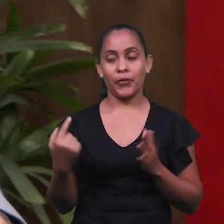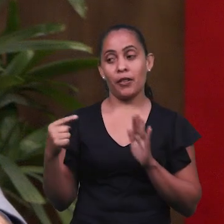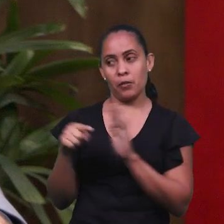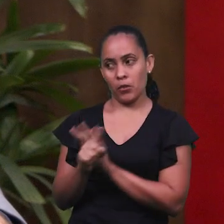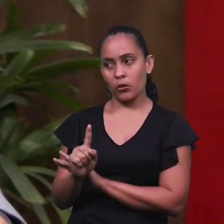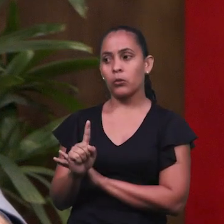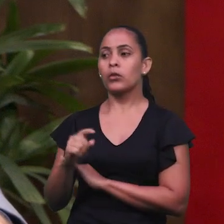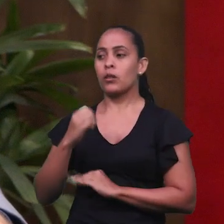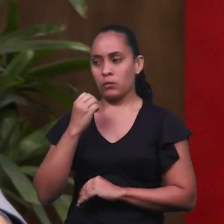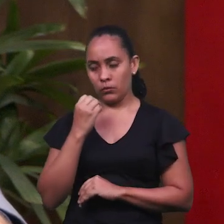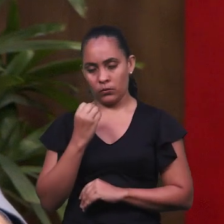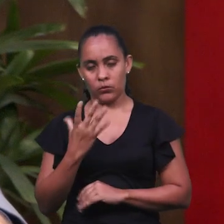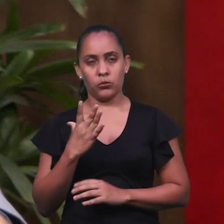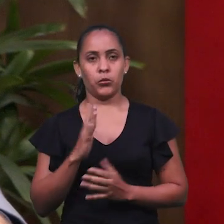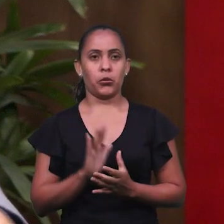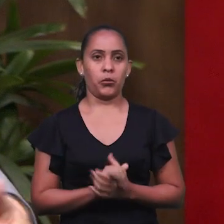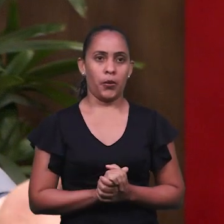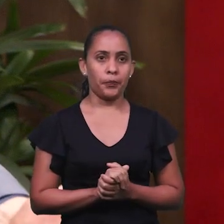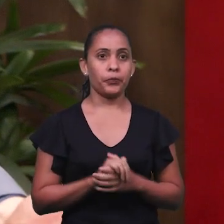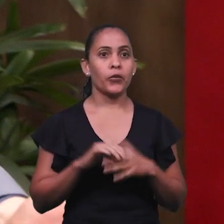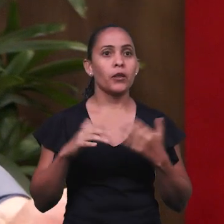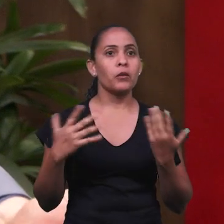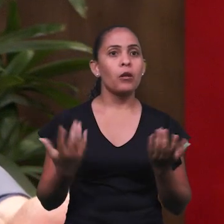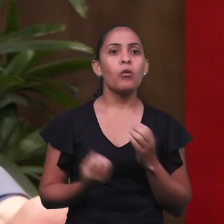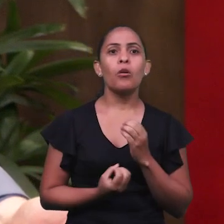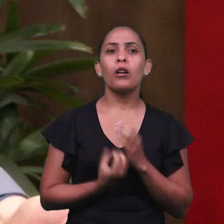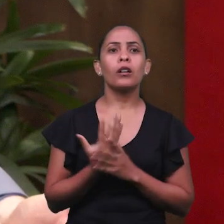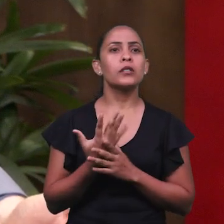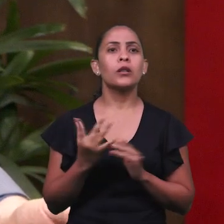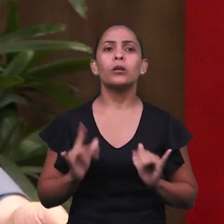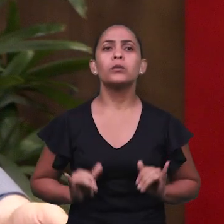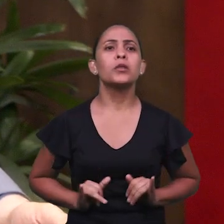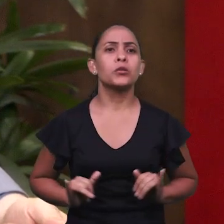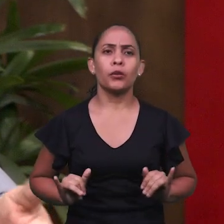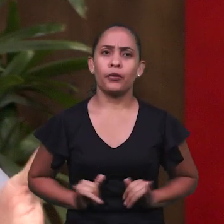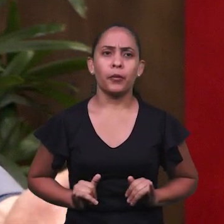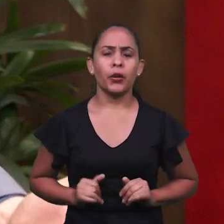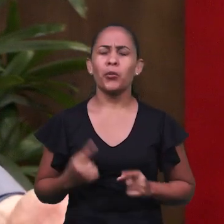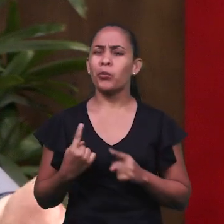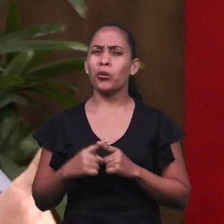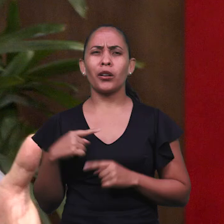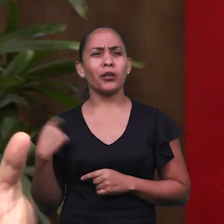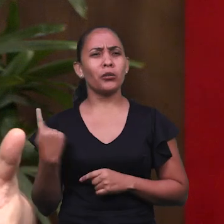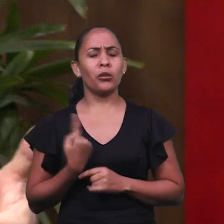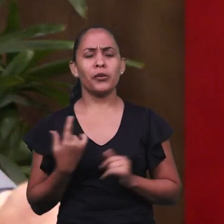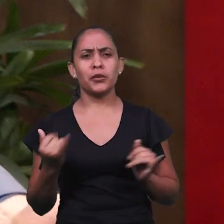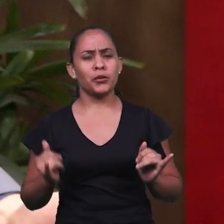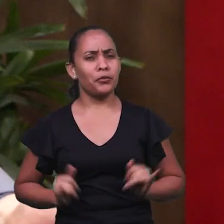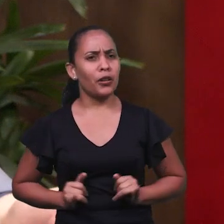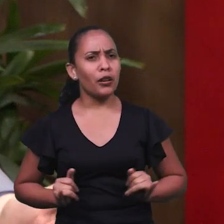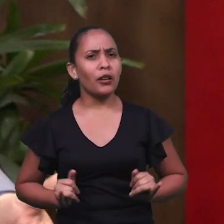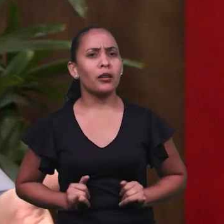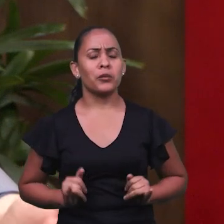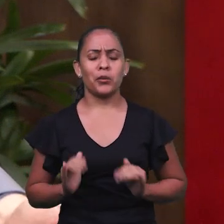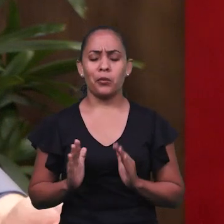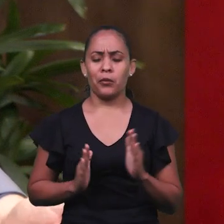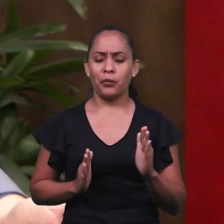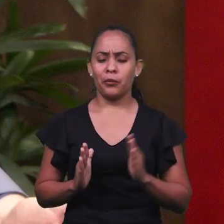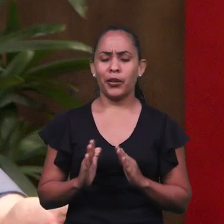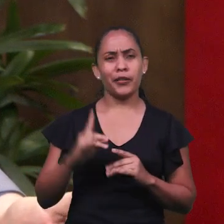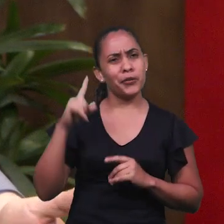bem propícia, porque qual é a origem desse sofrimento? Por que nós sofremos? Por que nós passamos